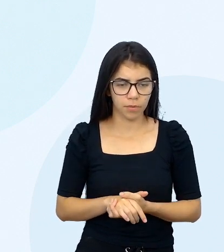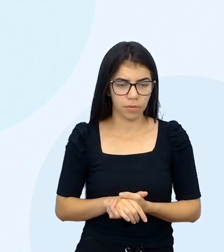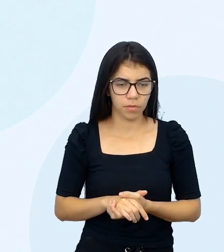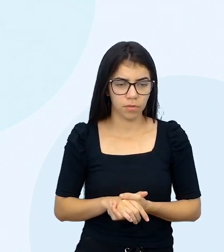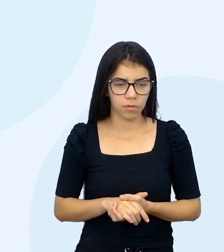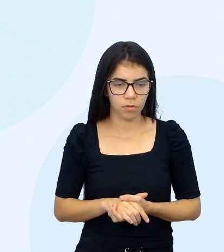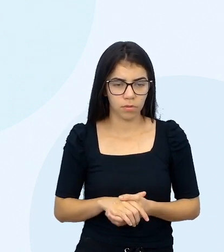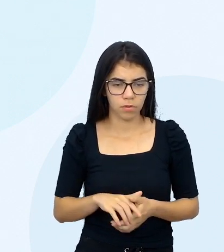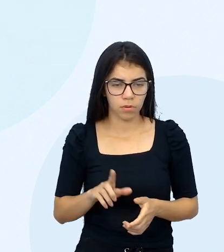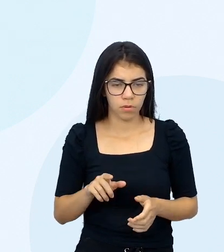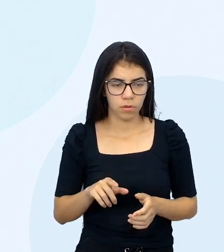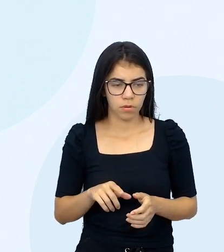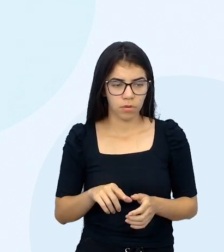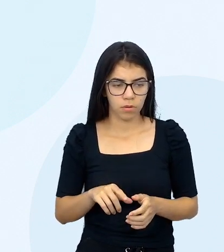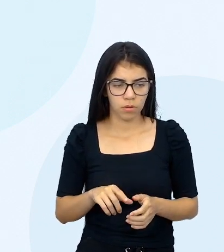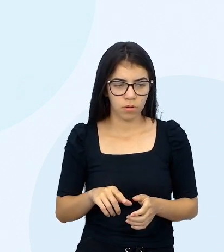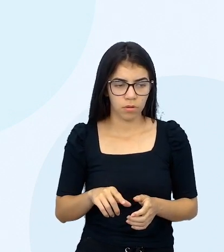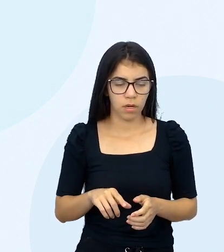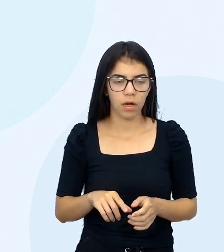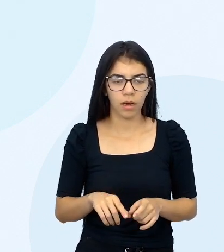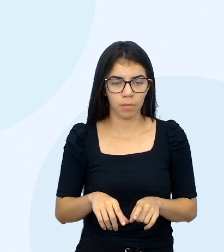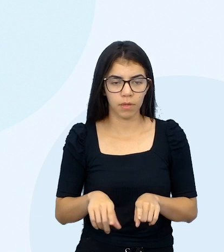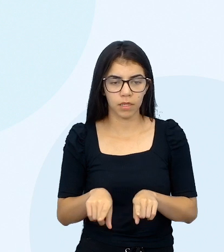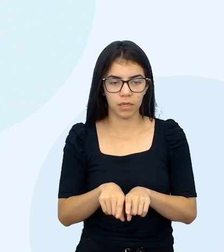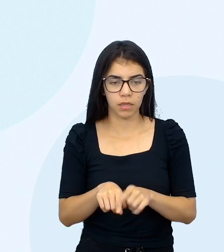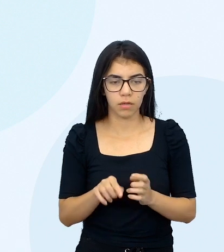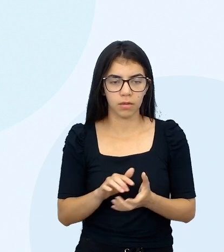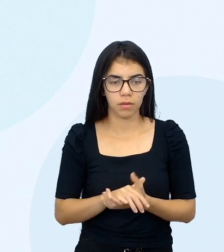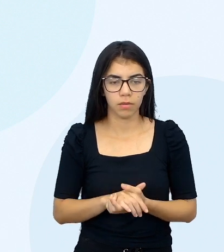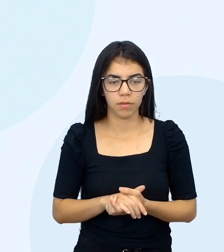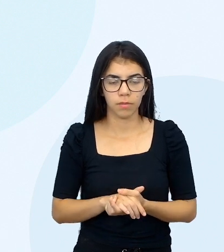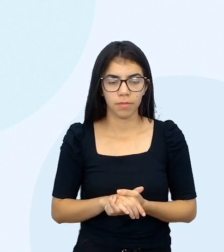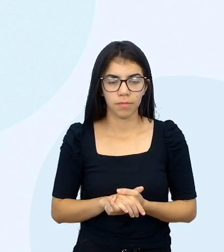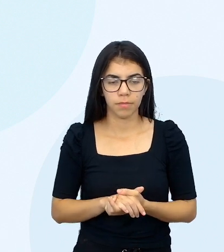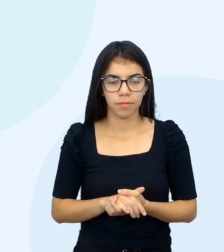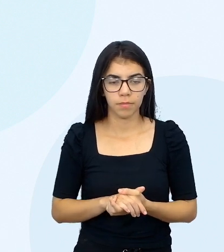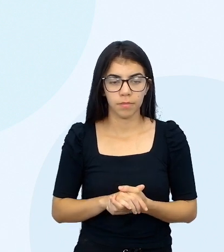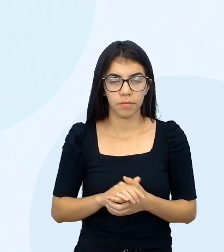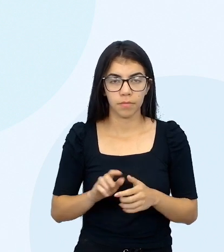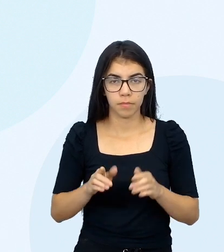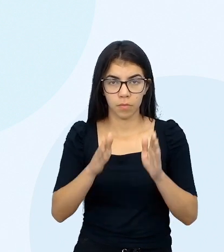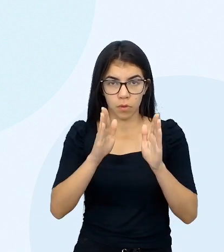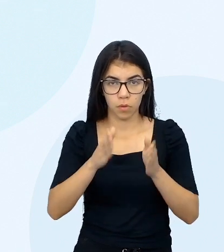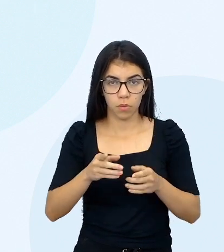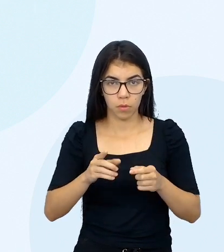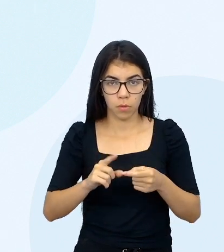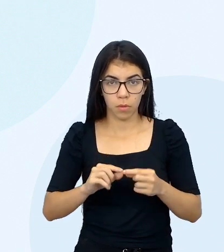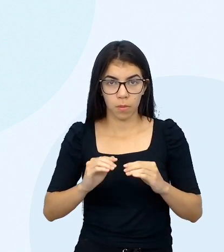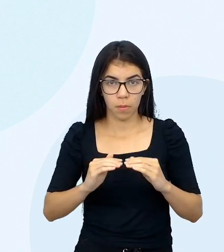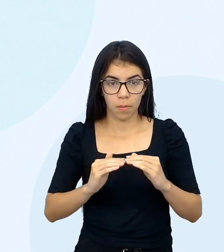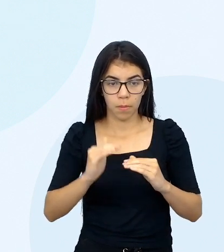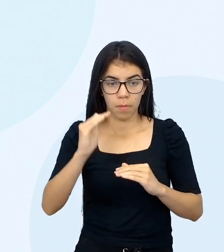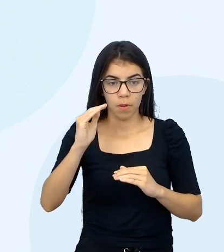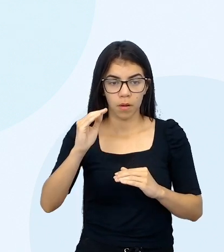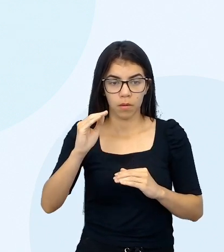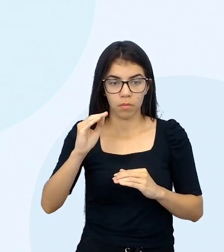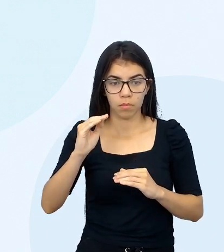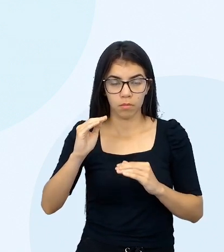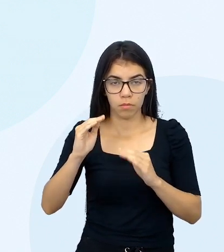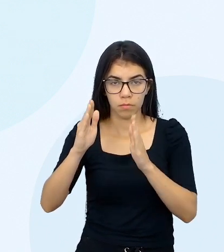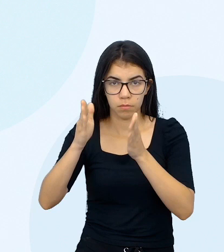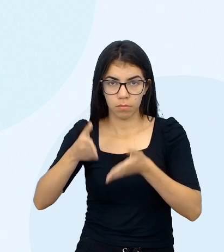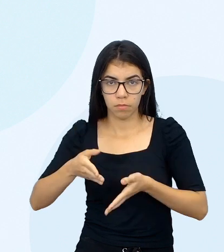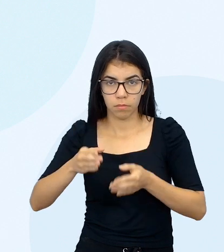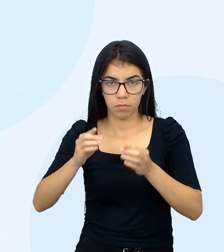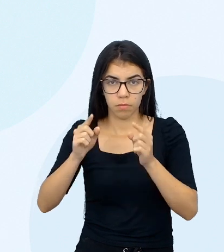ajudar, tá? Sim. Acho que ainda dá tempo. Coluna do máximo, certo? Ok. Coluna do mínimo. E aí eu vou fazer o Excel sozinho, fazer a conta da